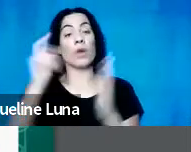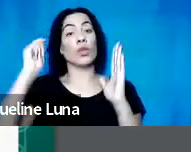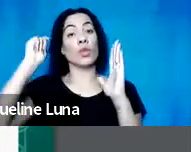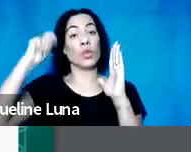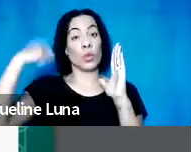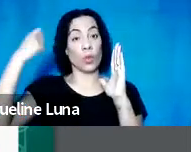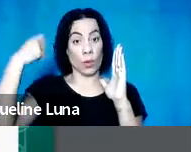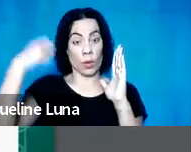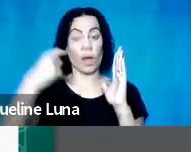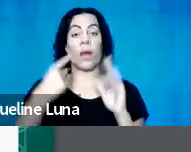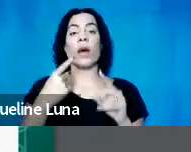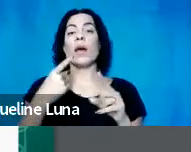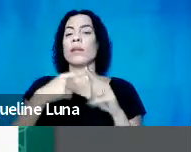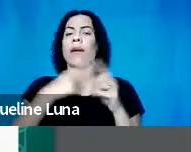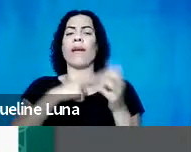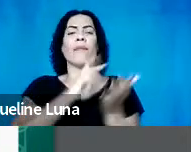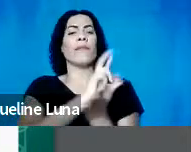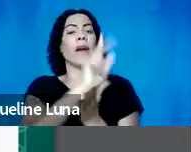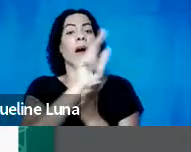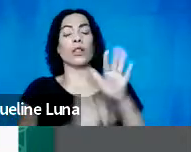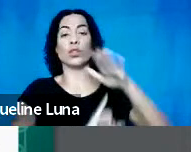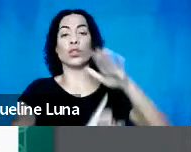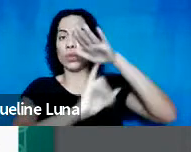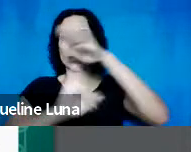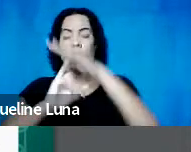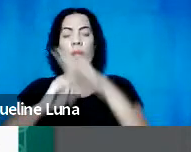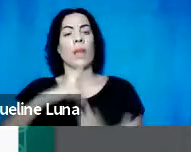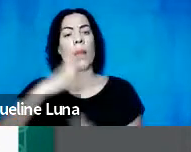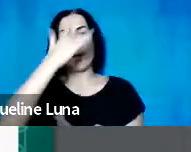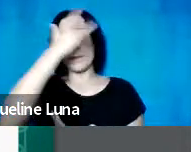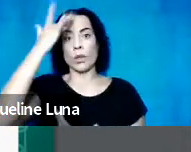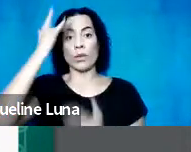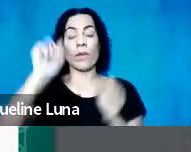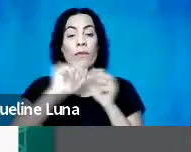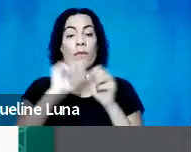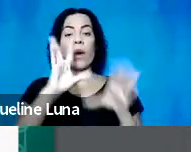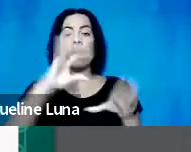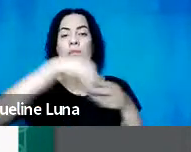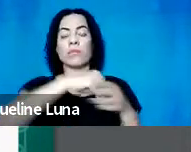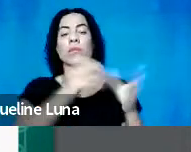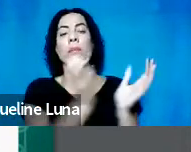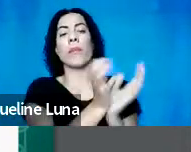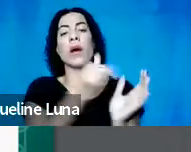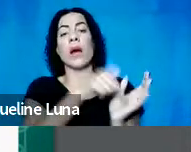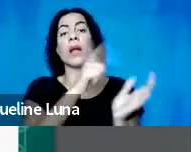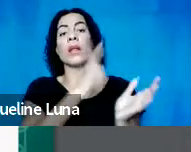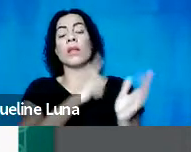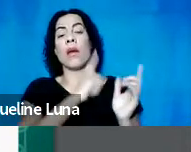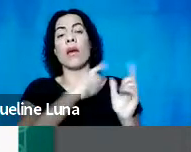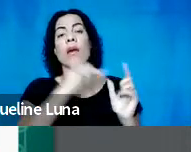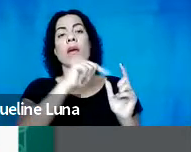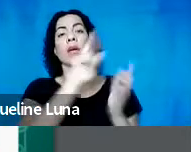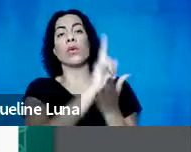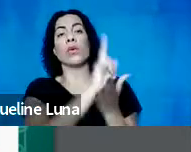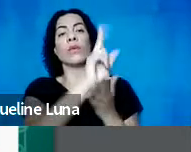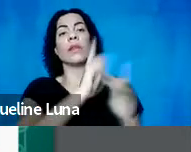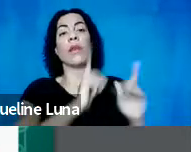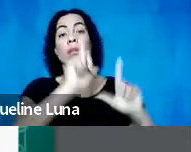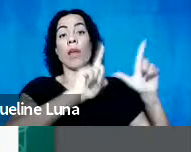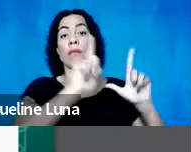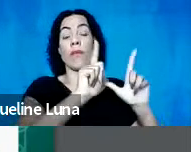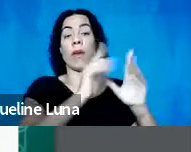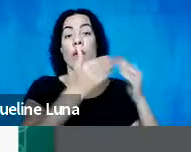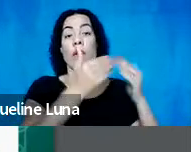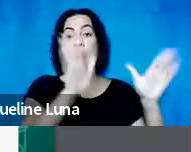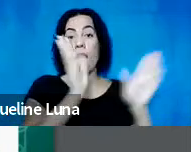uma diversidade de instituições, então tem gente que faz parte de universidade que tem TV aberta, né, e tem